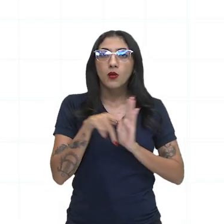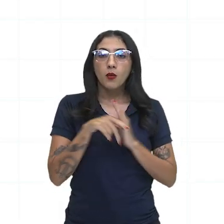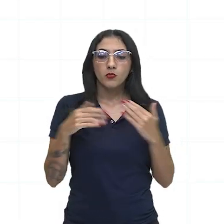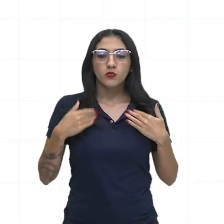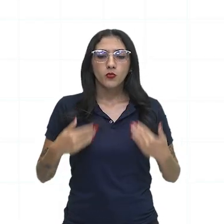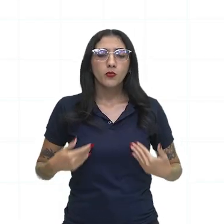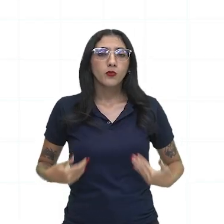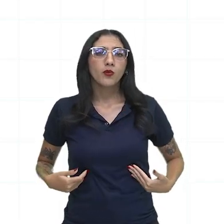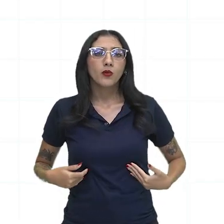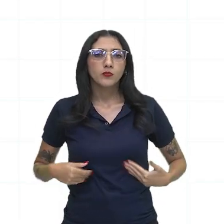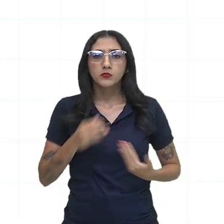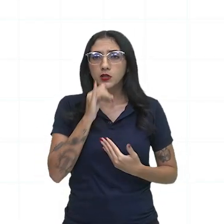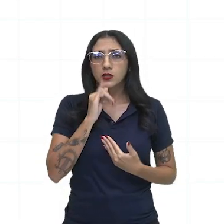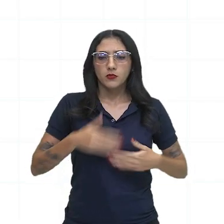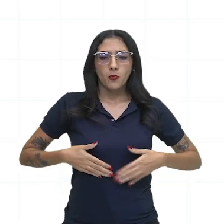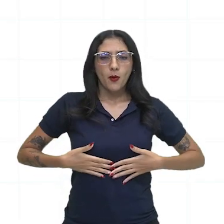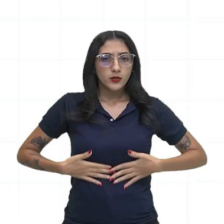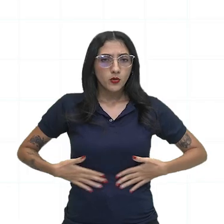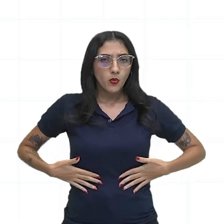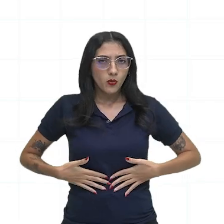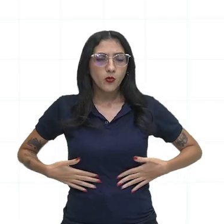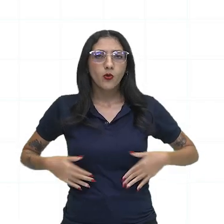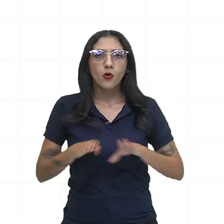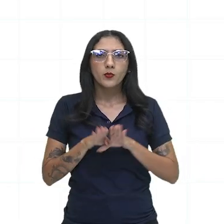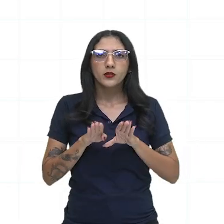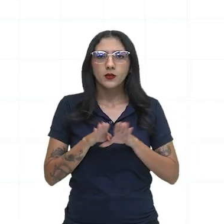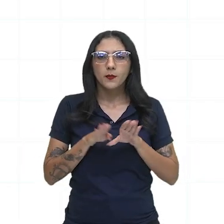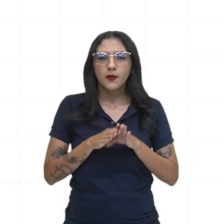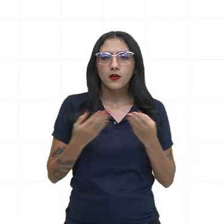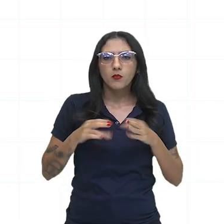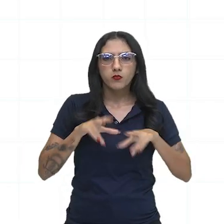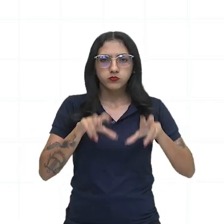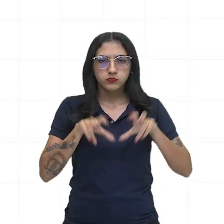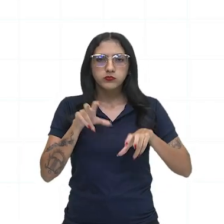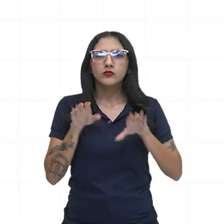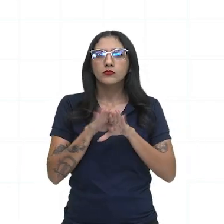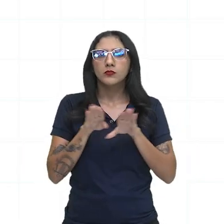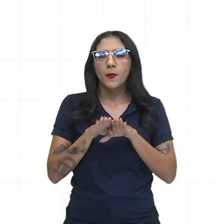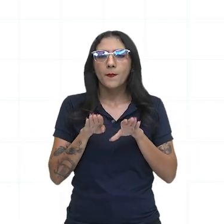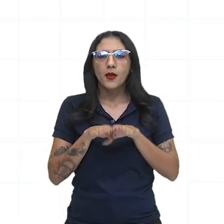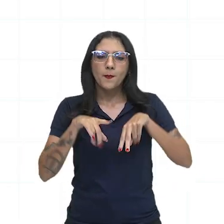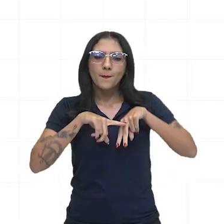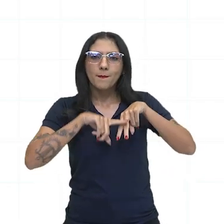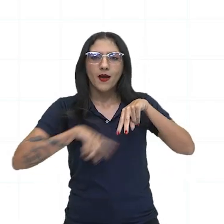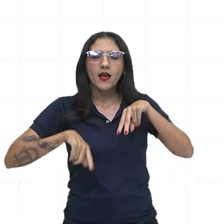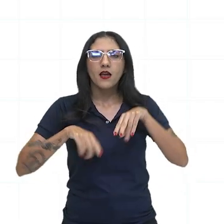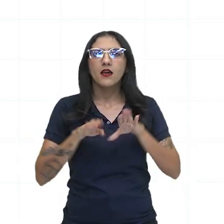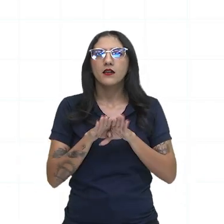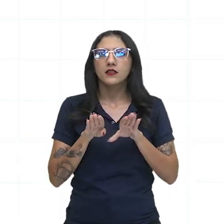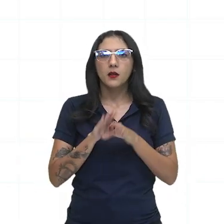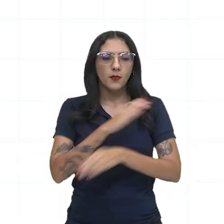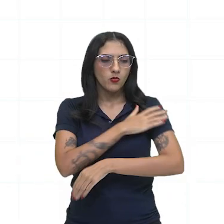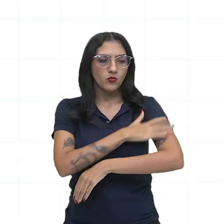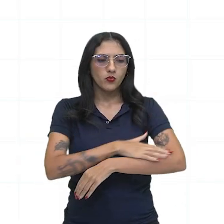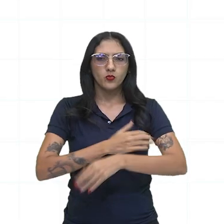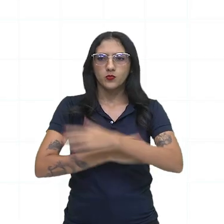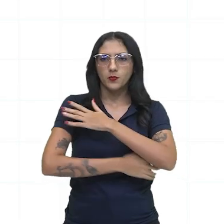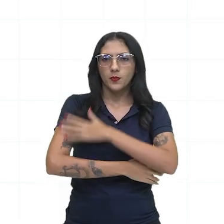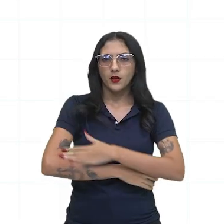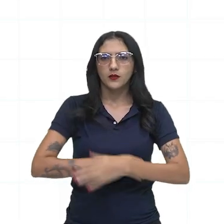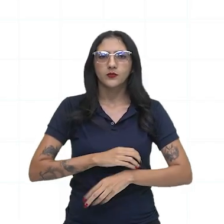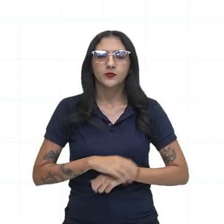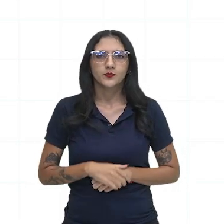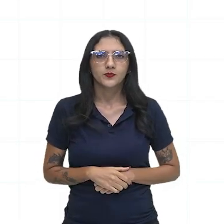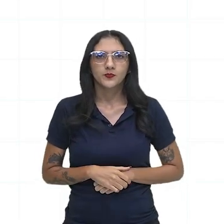de exercícios que se concentravam em áreas específicas do corpo, como o abdômen, glúteos,